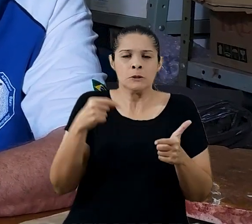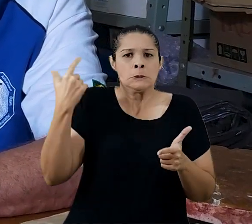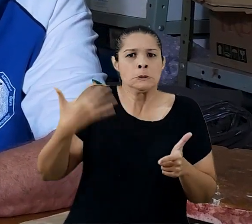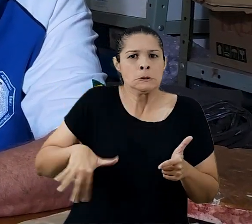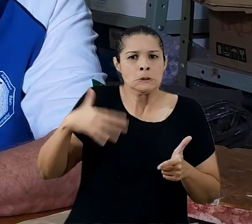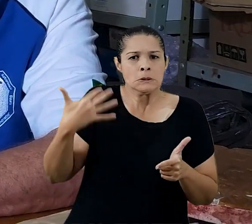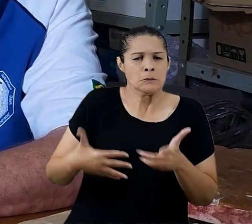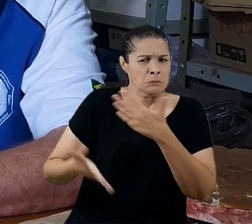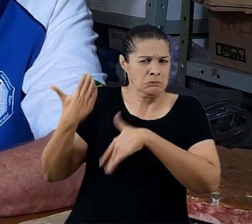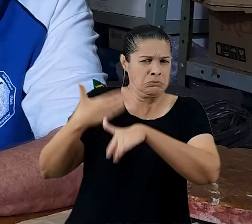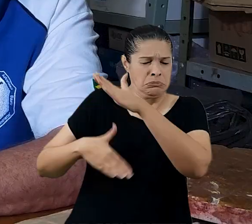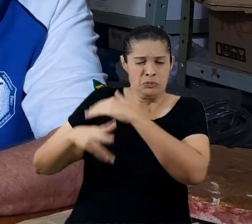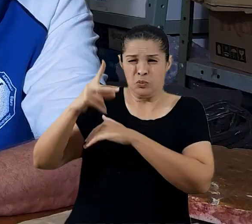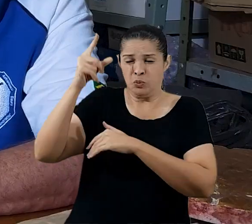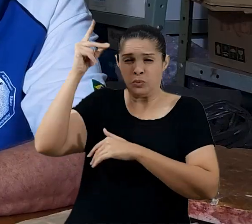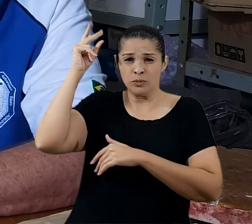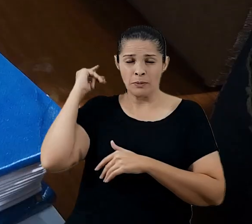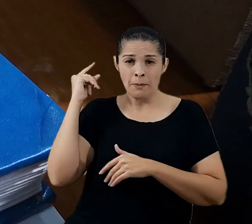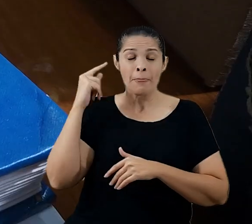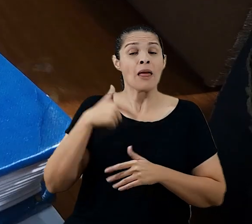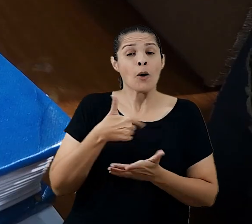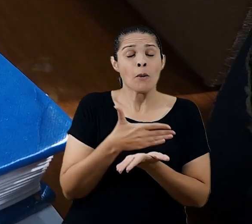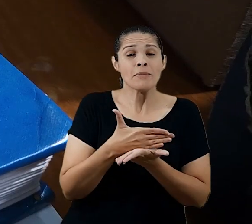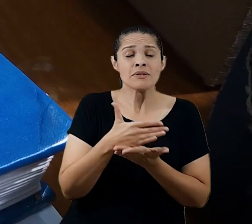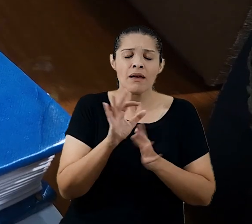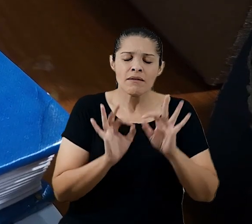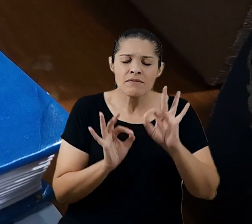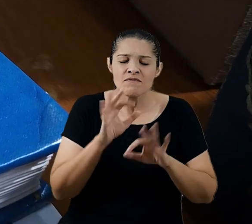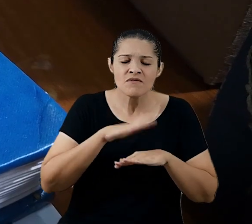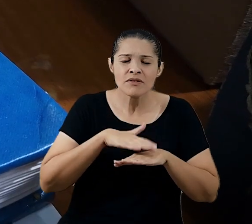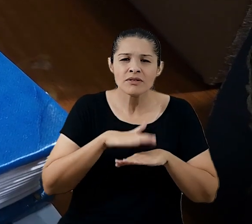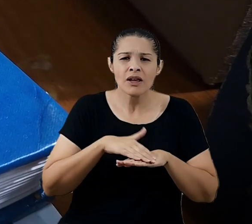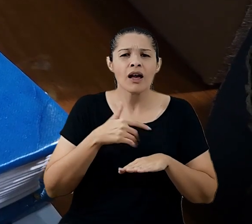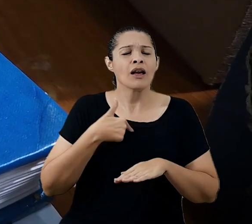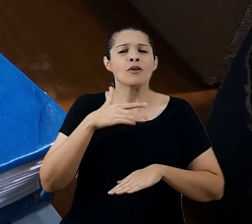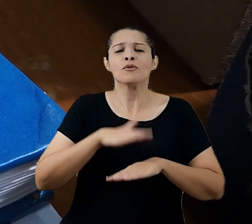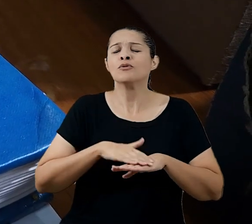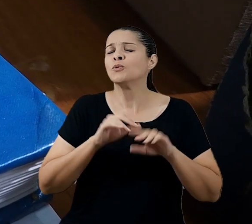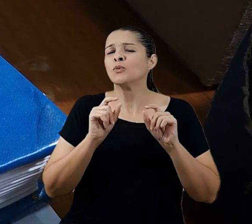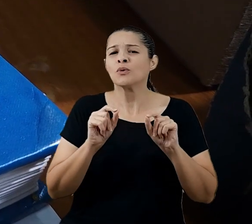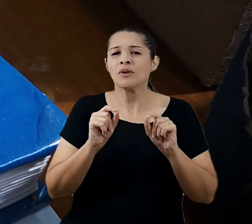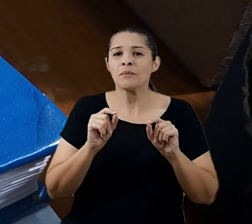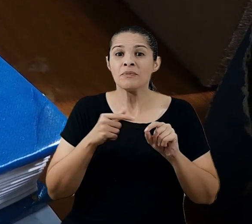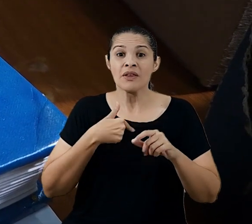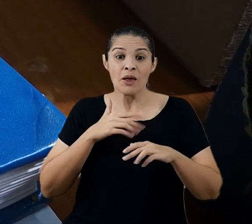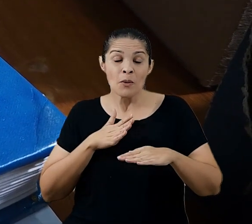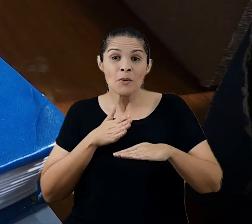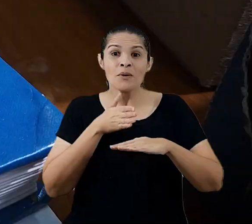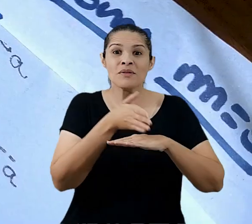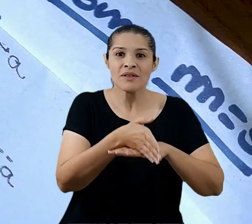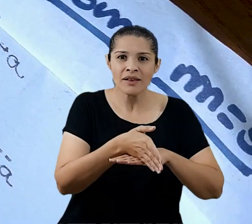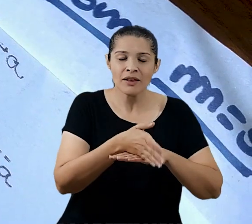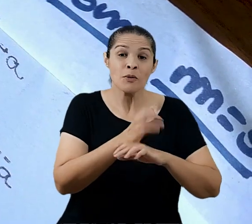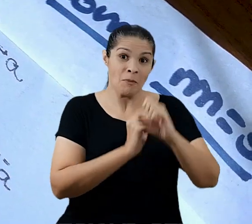na época. Aí comecei a fazer. Aí o que eu fiz? Eu entrei numa fábrica de lentes